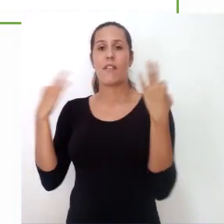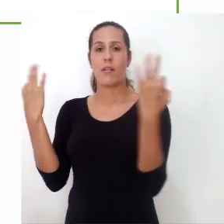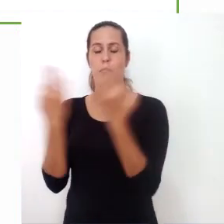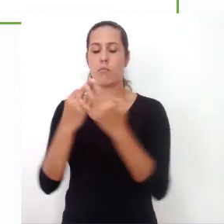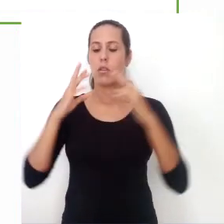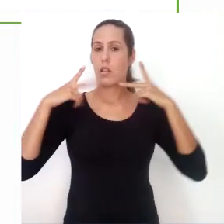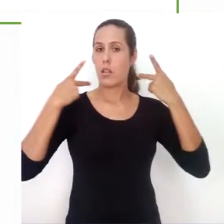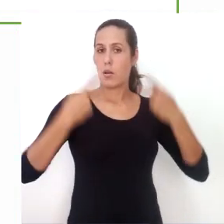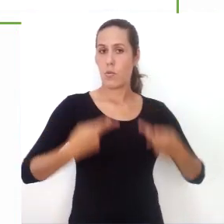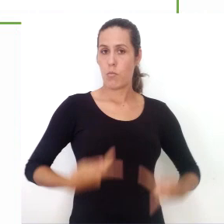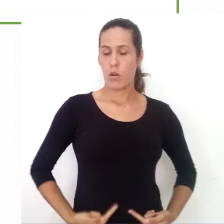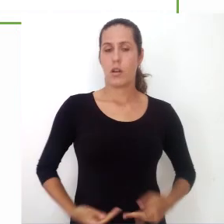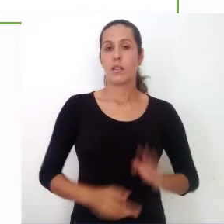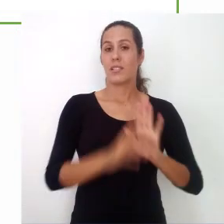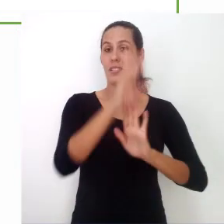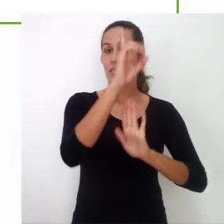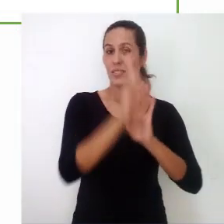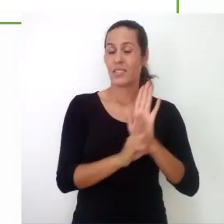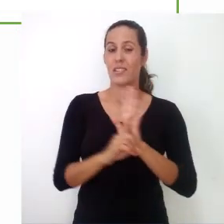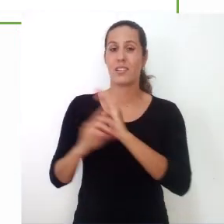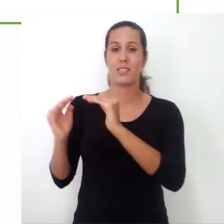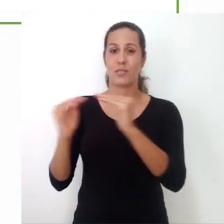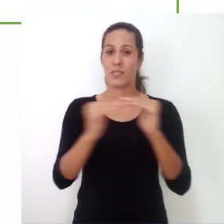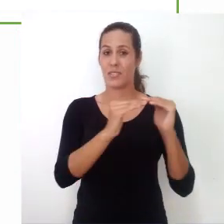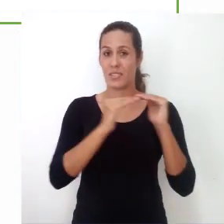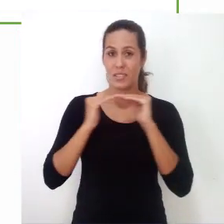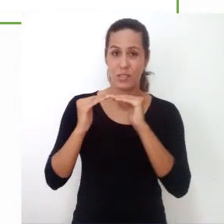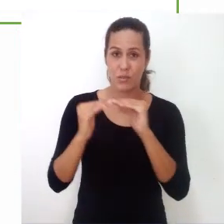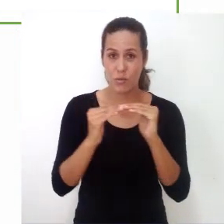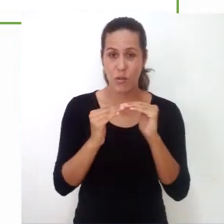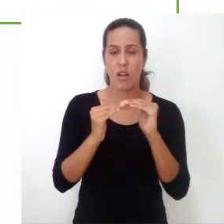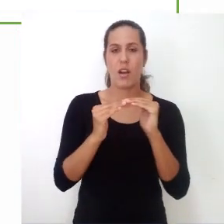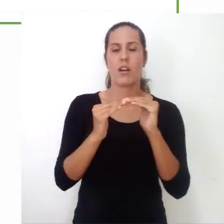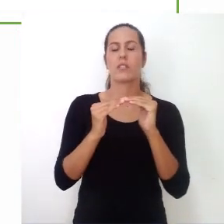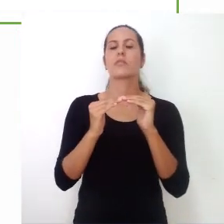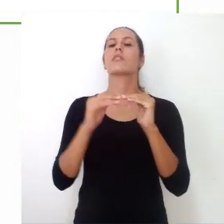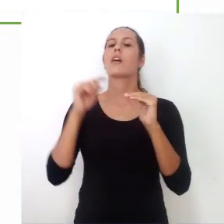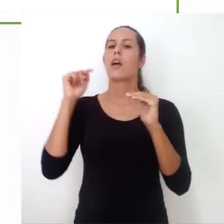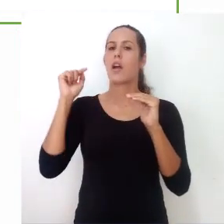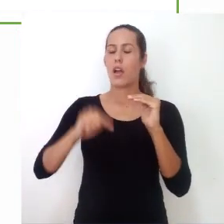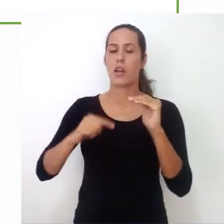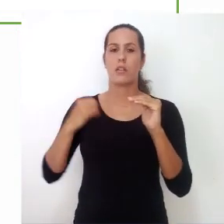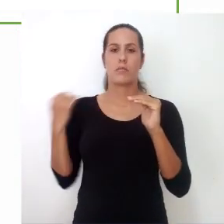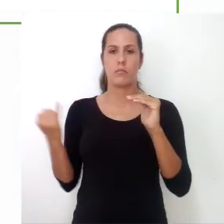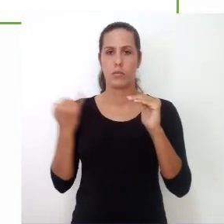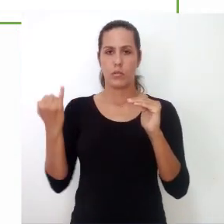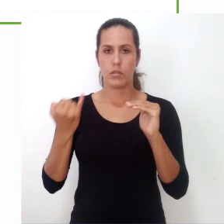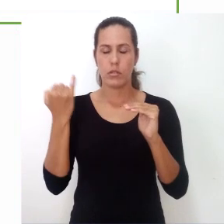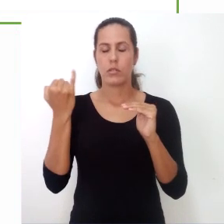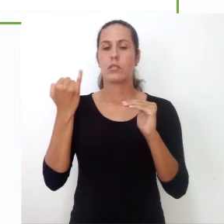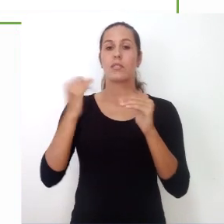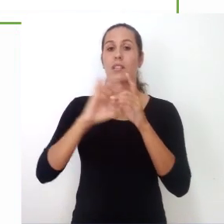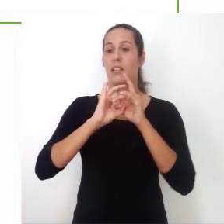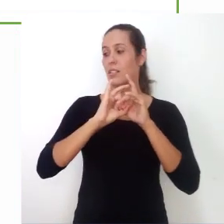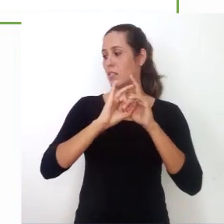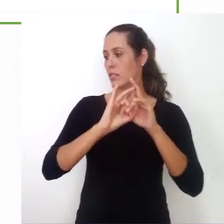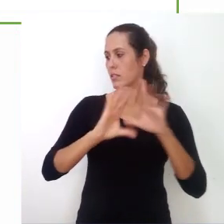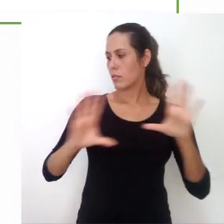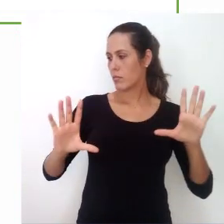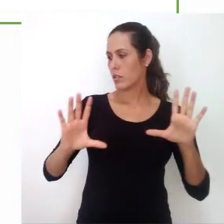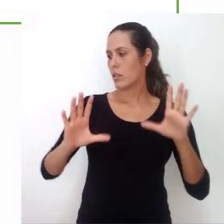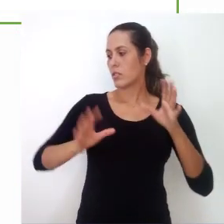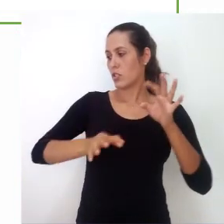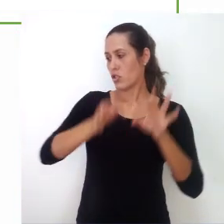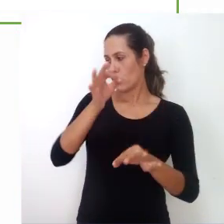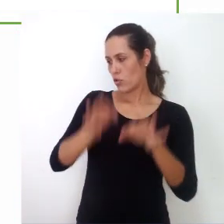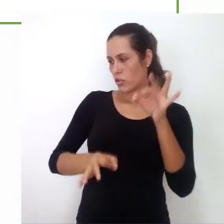humana e de seus direitos iguais e inalienáveis é o fundamento da liberdade, da justiça, da paz